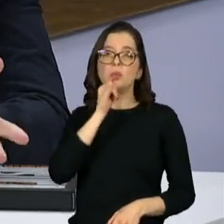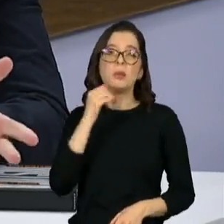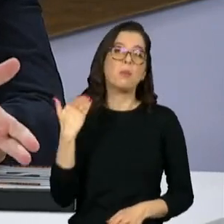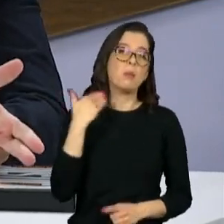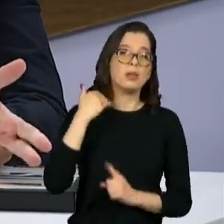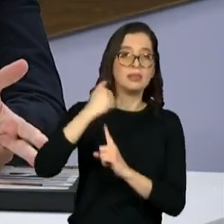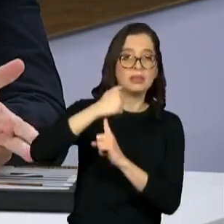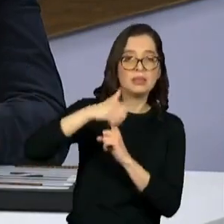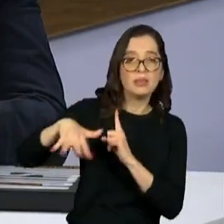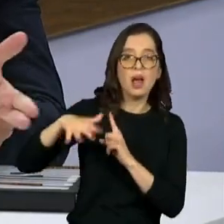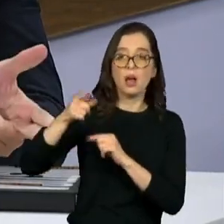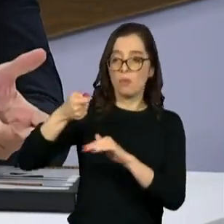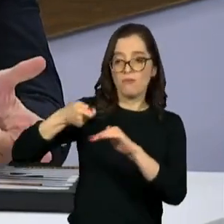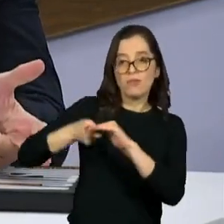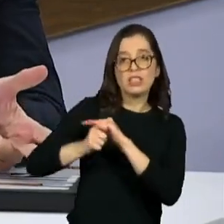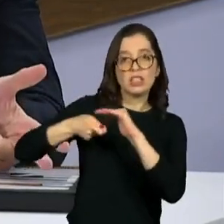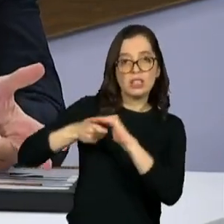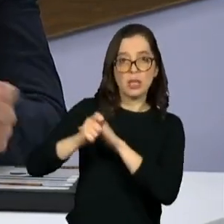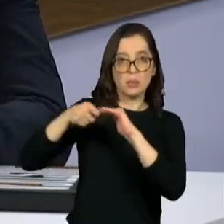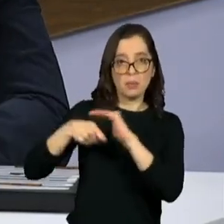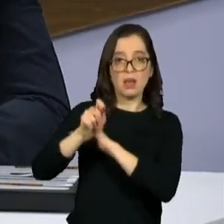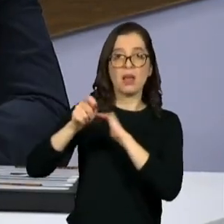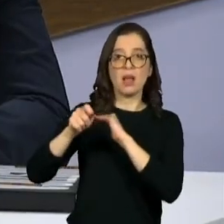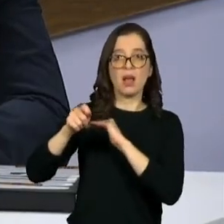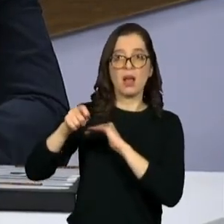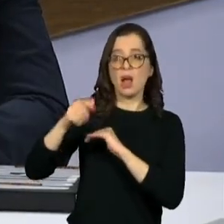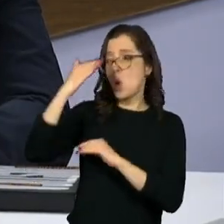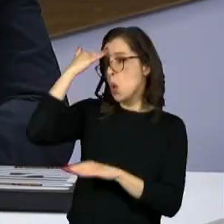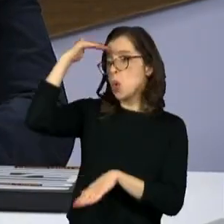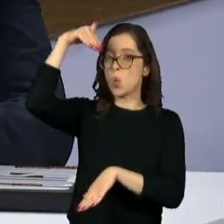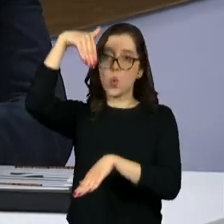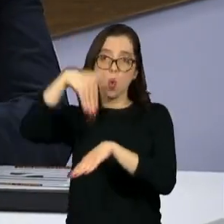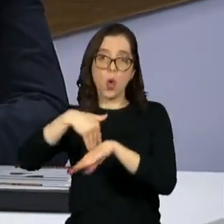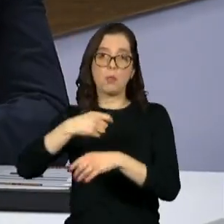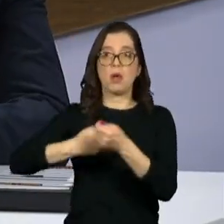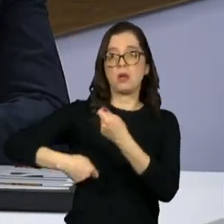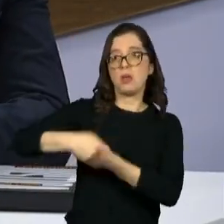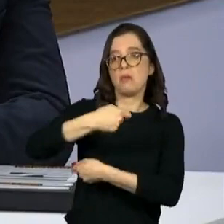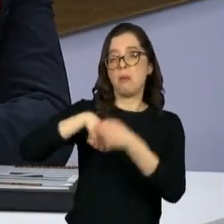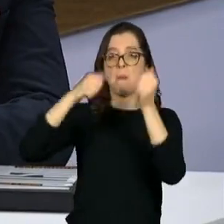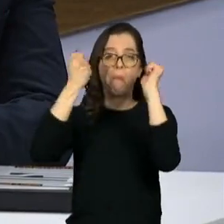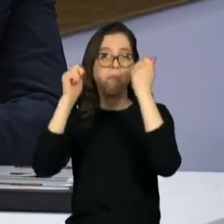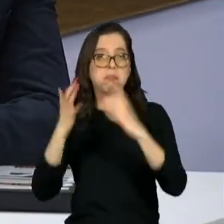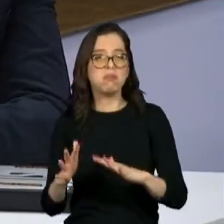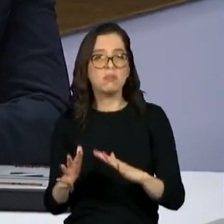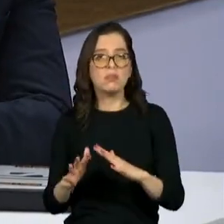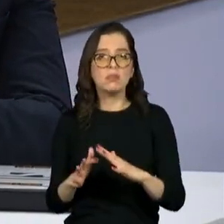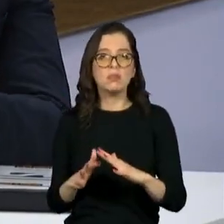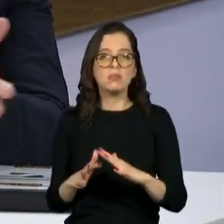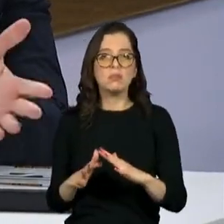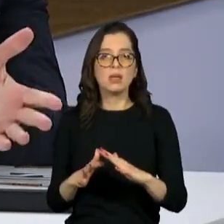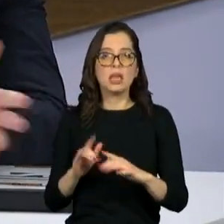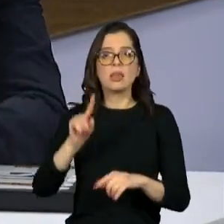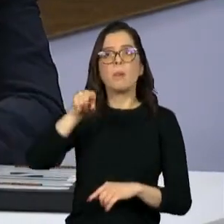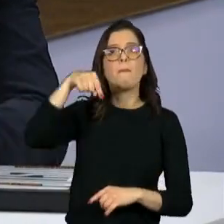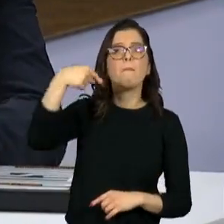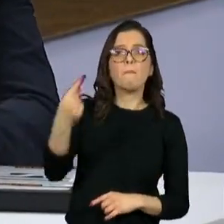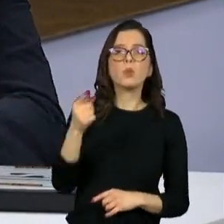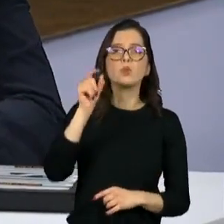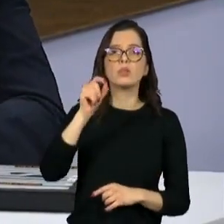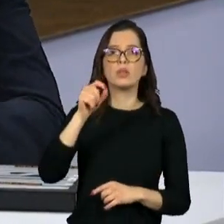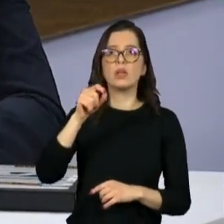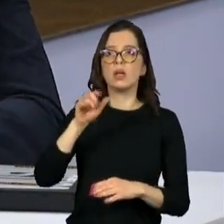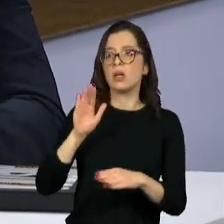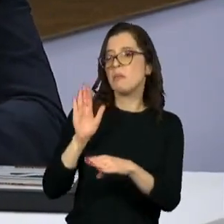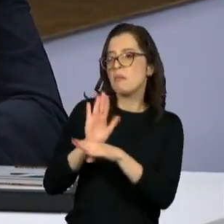a pior crise econômica dos últimos 80 anos. E depois salvaram os ricos, os bancos, e deixaram a